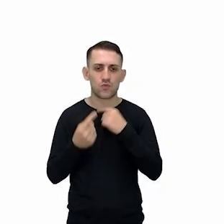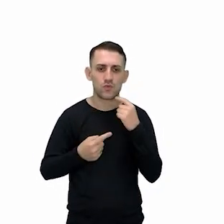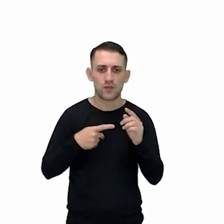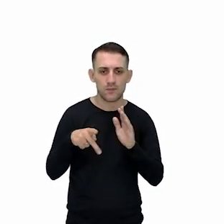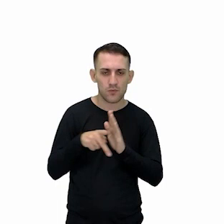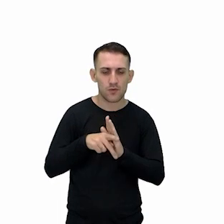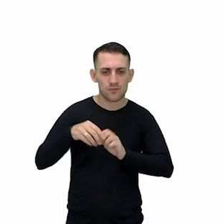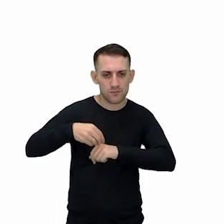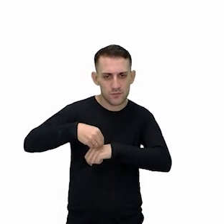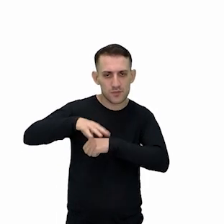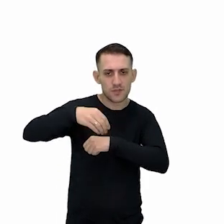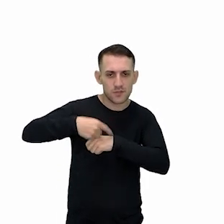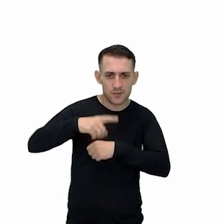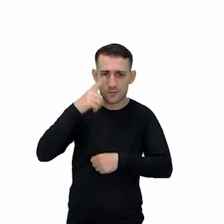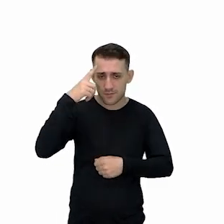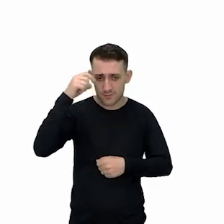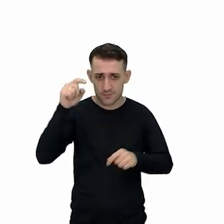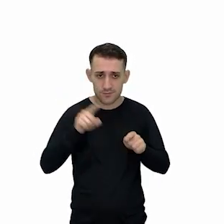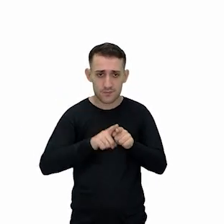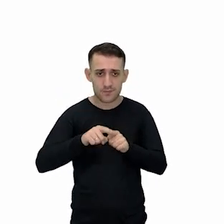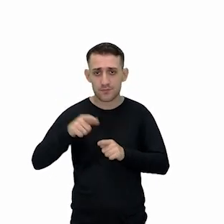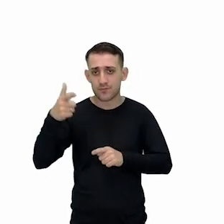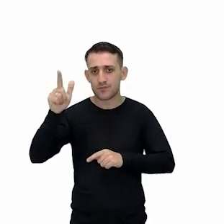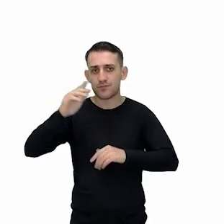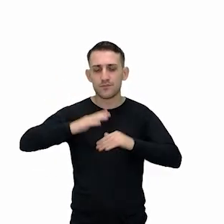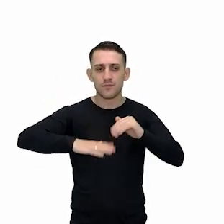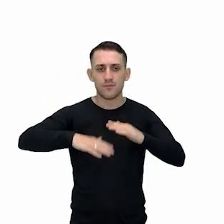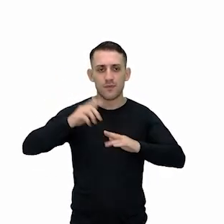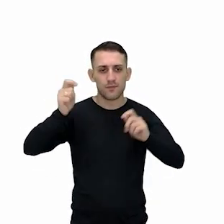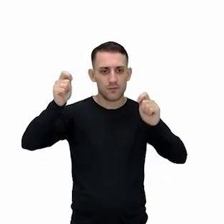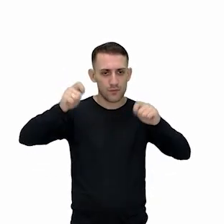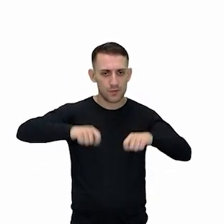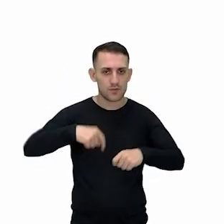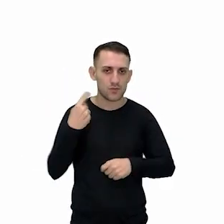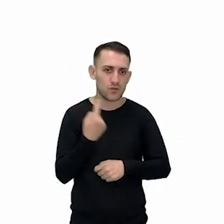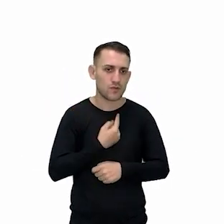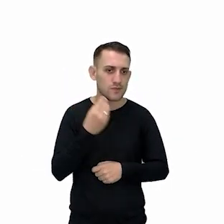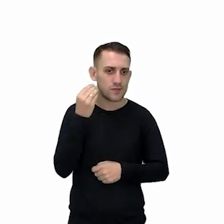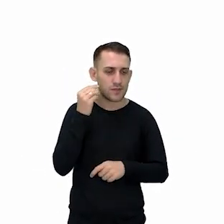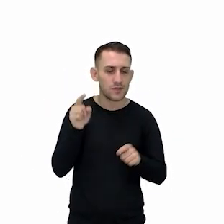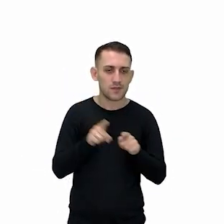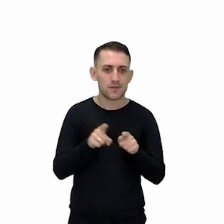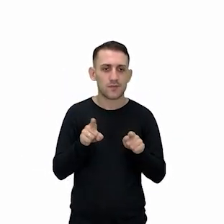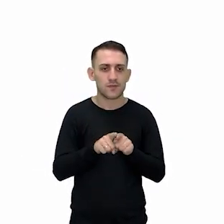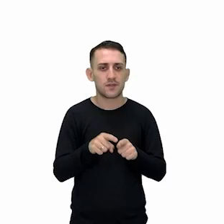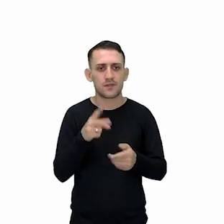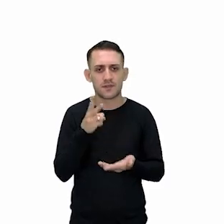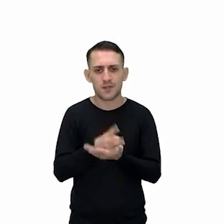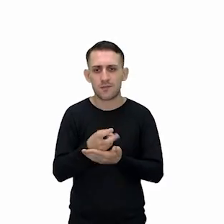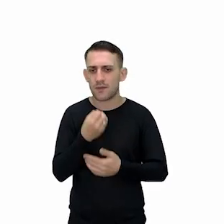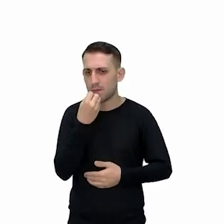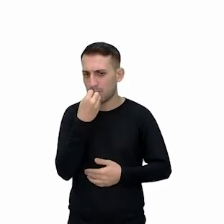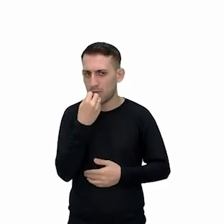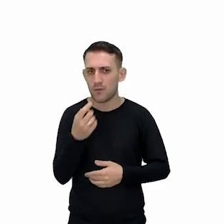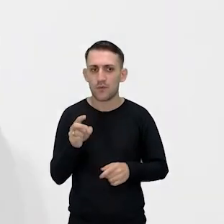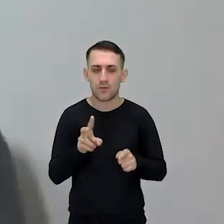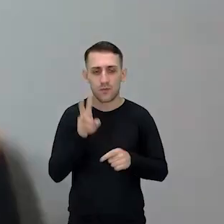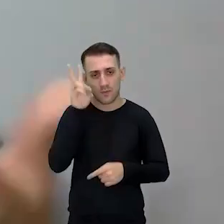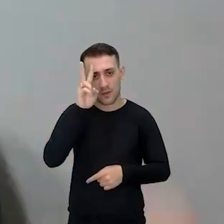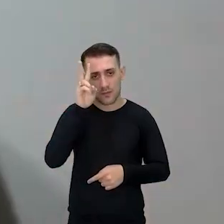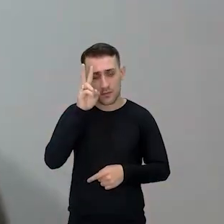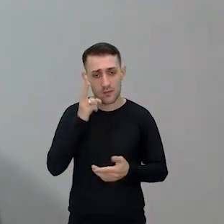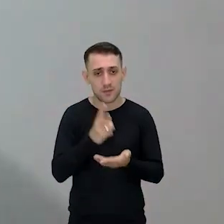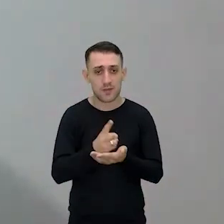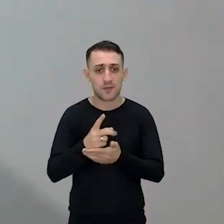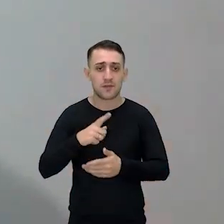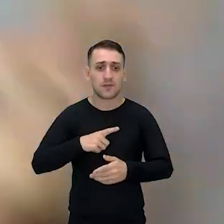lançar sugestões, ideias e outras possibilidades de experimentação também, tá? Sempre é muito bem-vindo. Lembrando que sempre quando